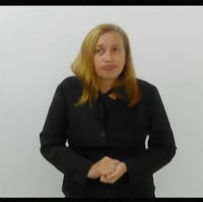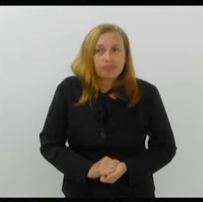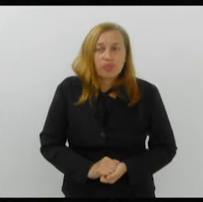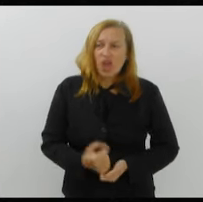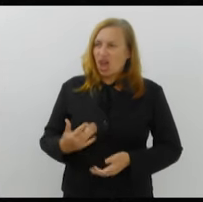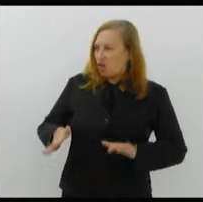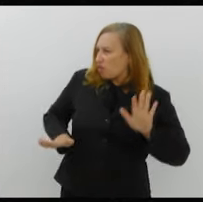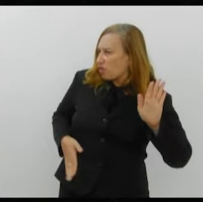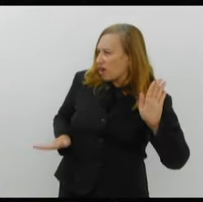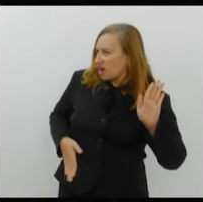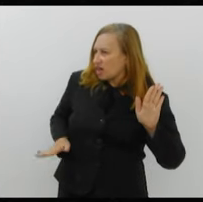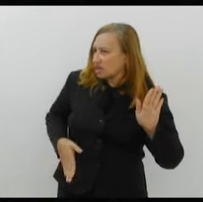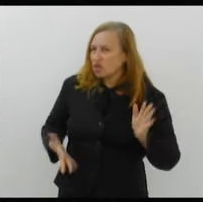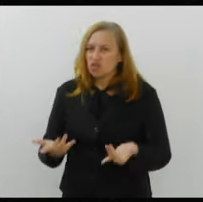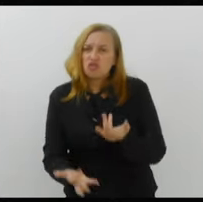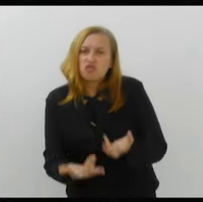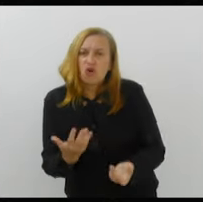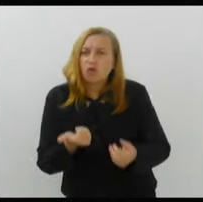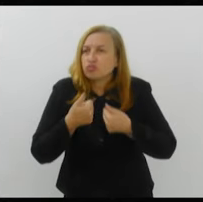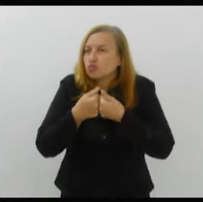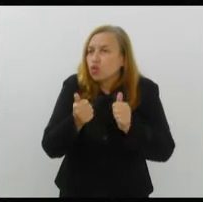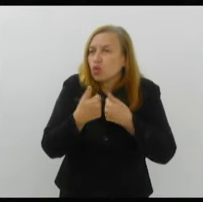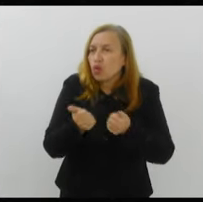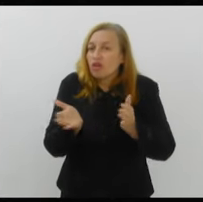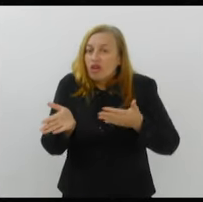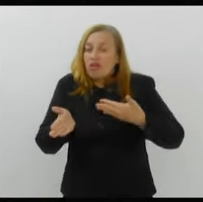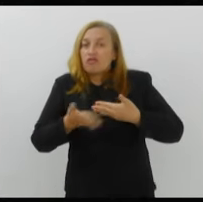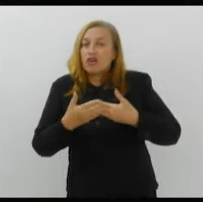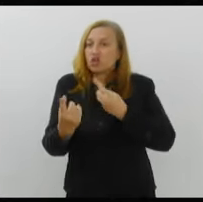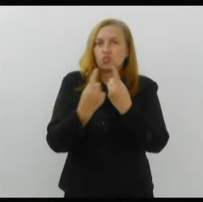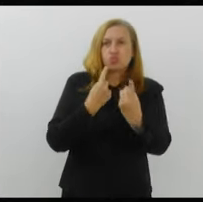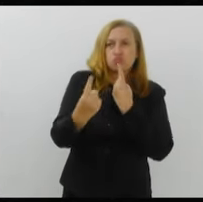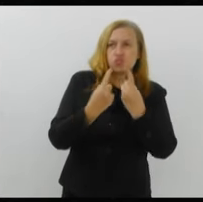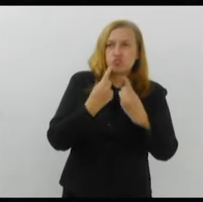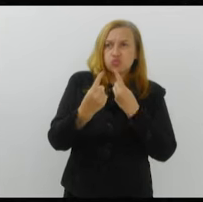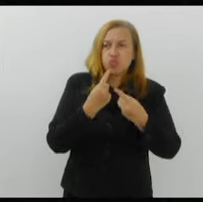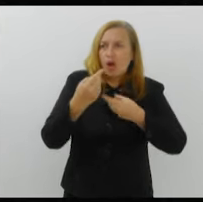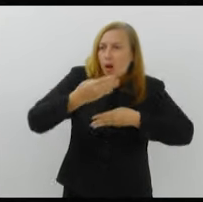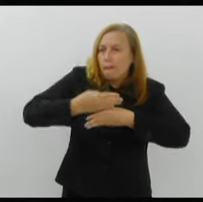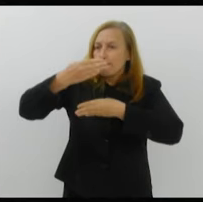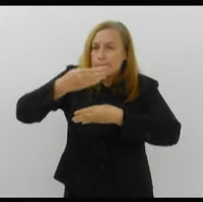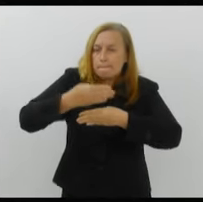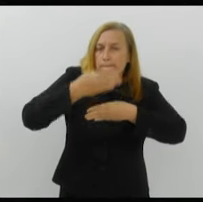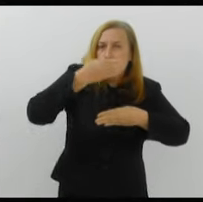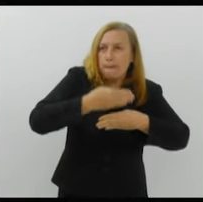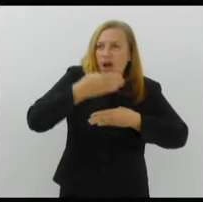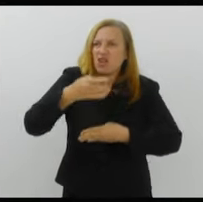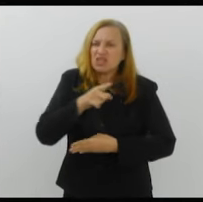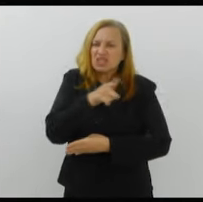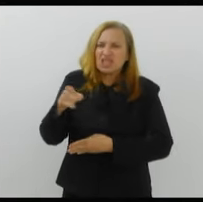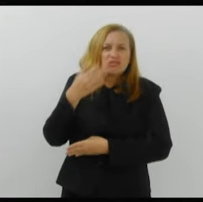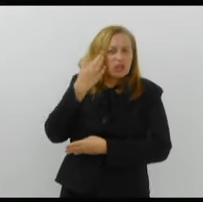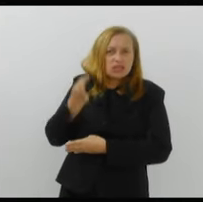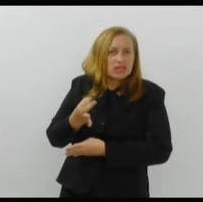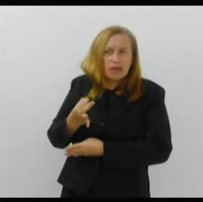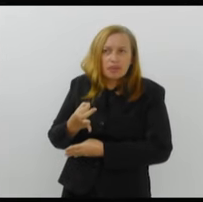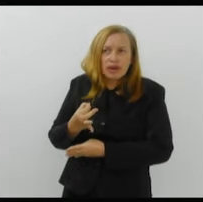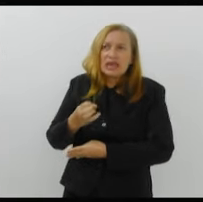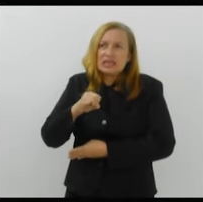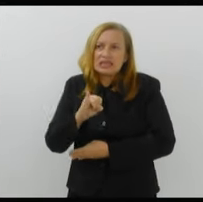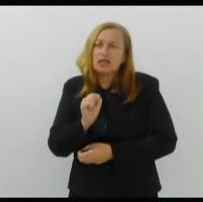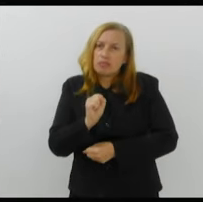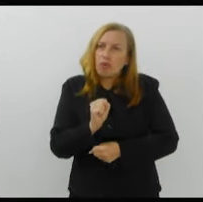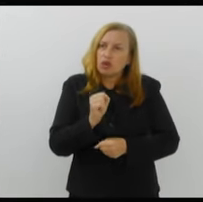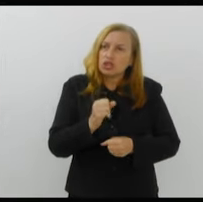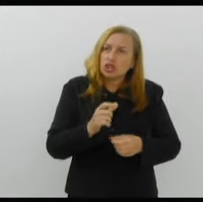Aí o vagabundo bota fogo em ônibus, fecha a rodovia. A barricada, vocês já não sabem mais se você pode ir